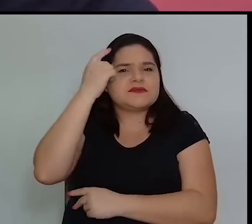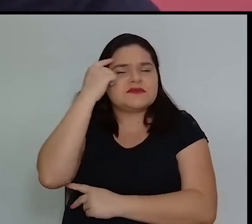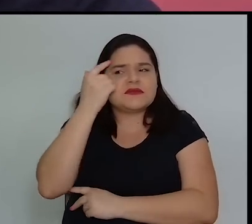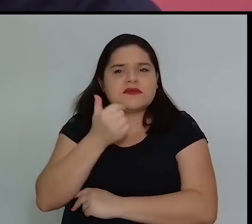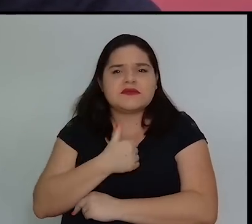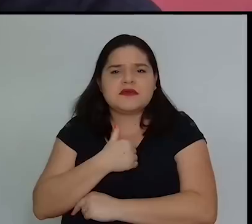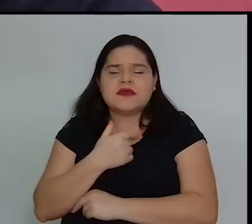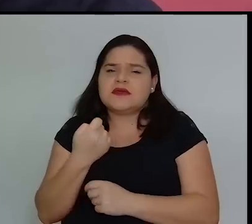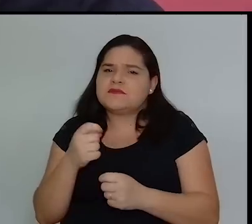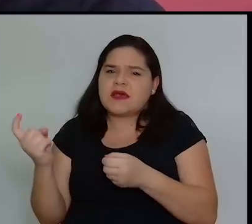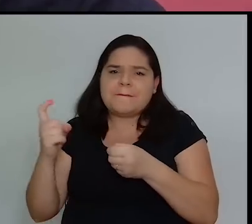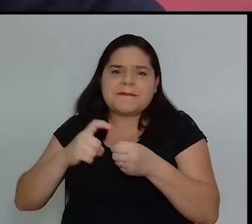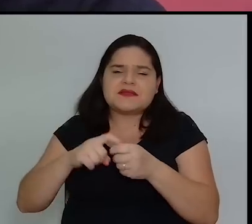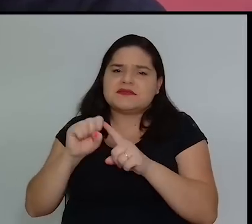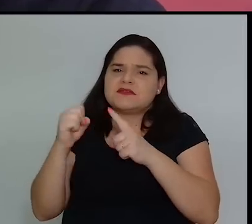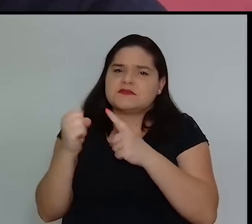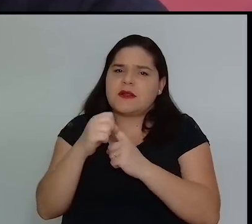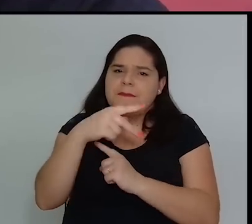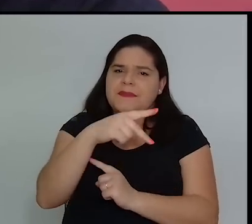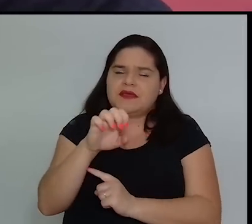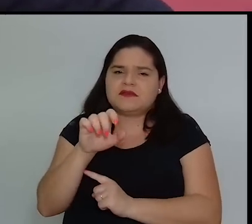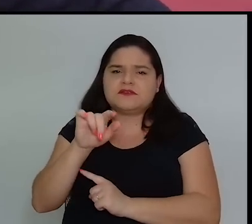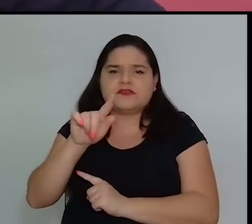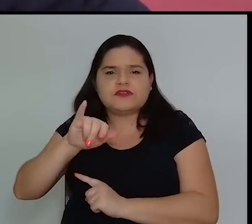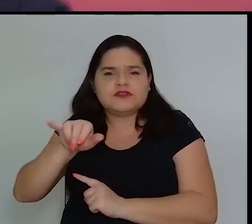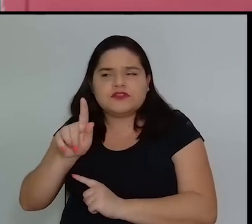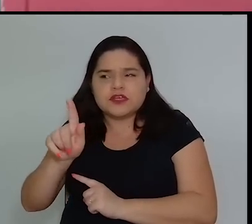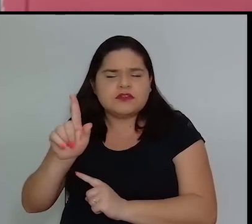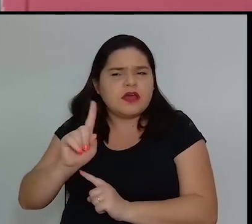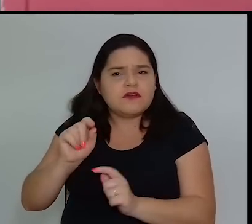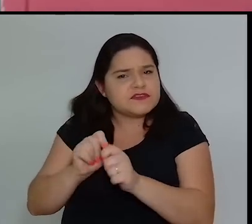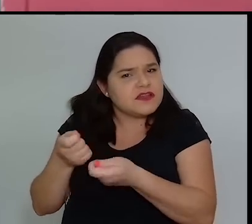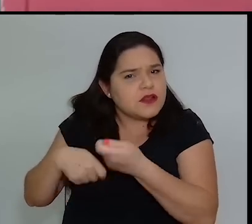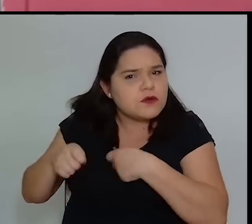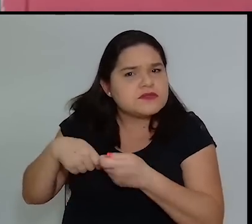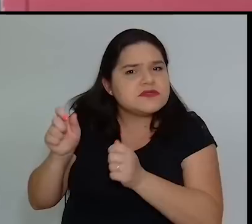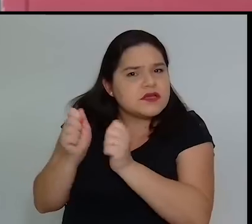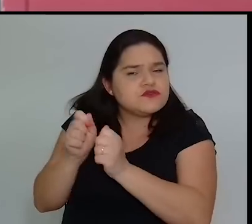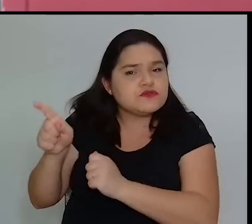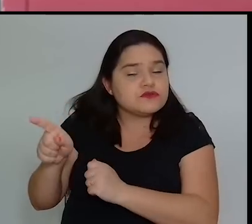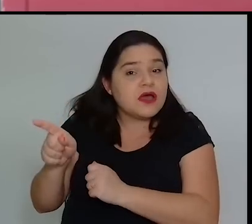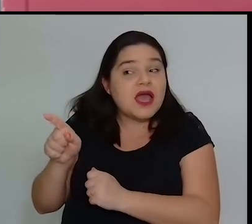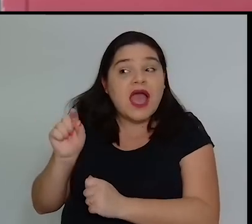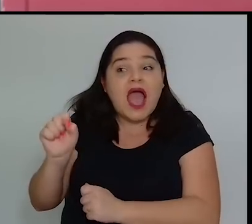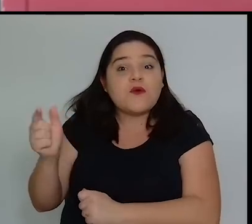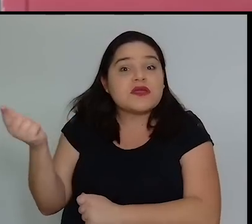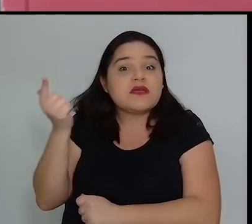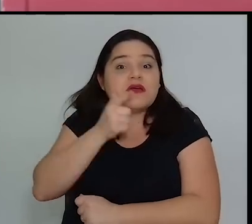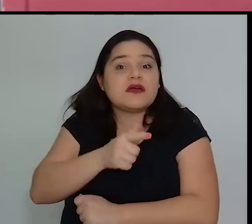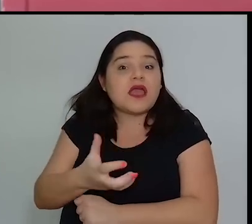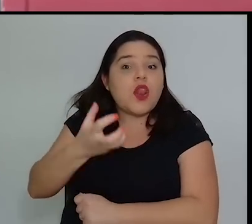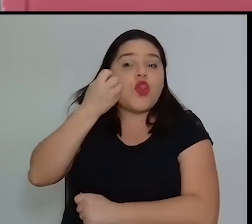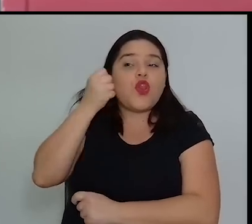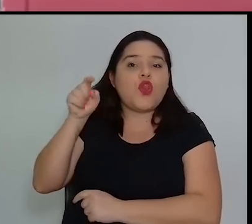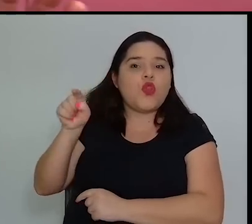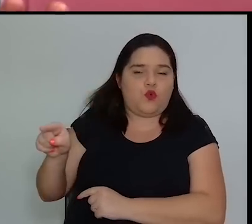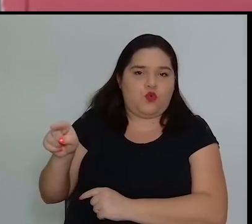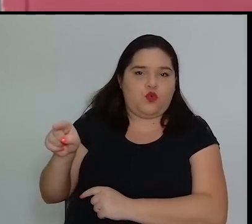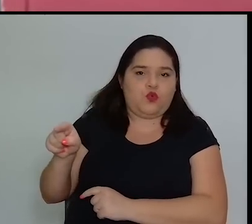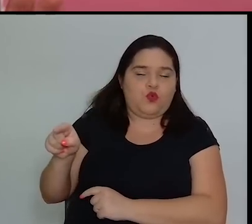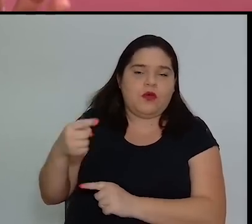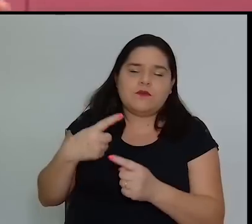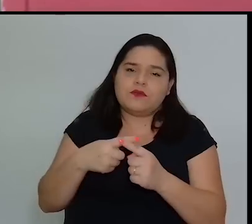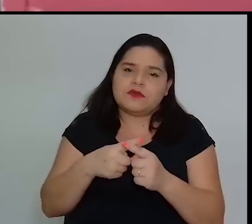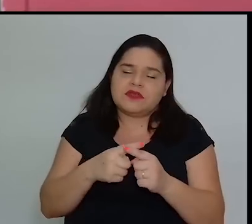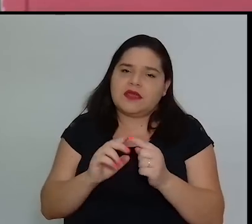que ter parceria social com a PG a gente tinha que fazer negócio com eles e a partir do que a gente ganhasse de lucro que era que o Lucas o lucro na